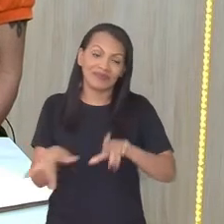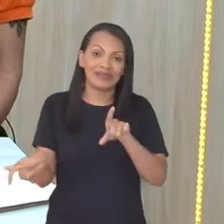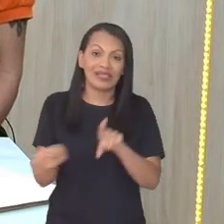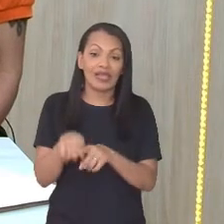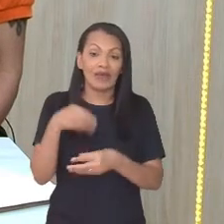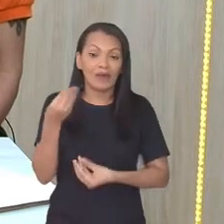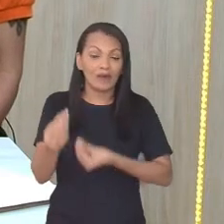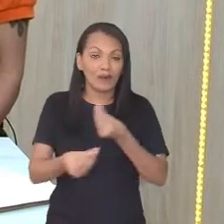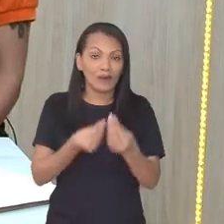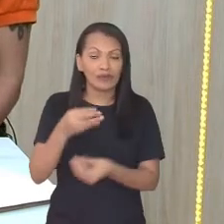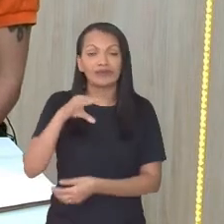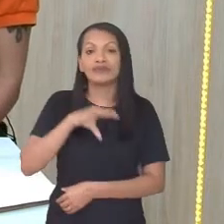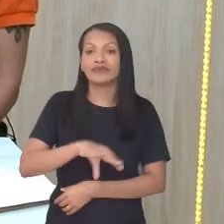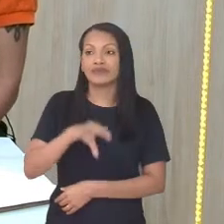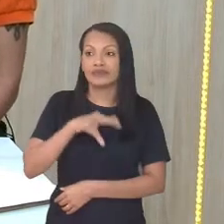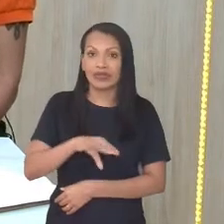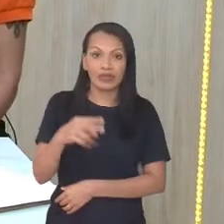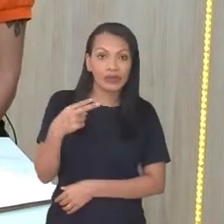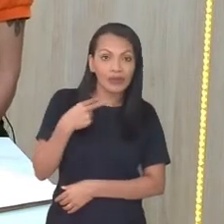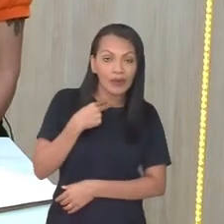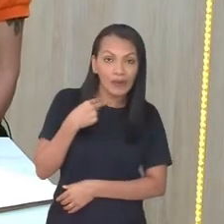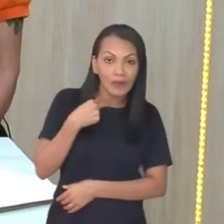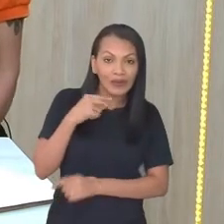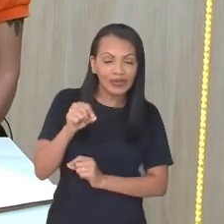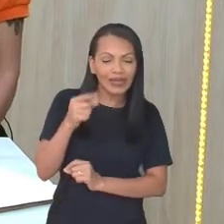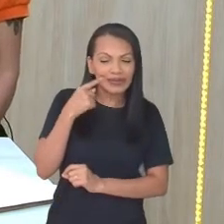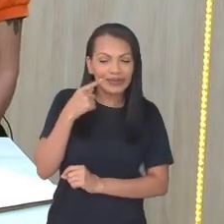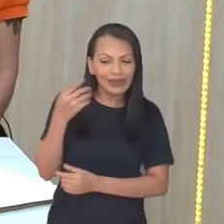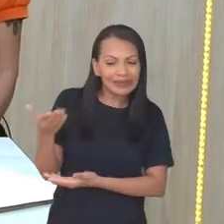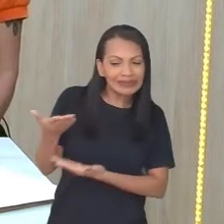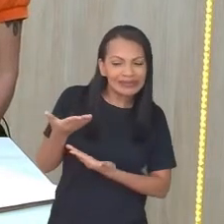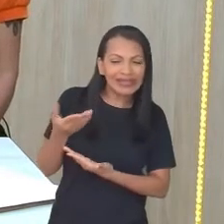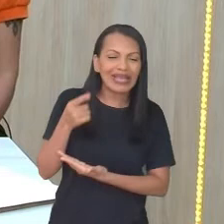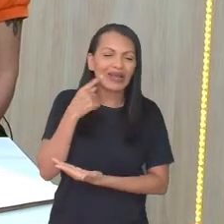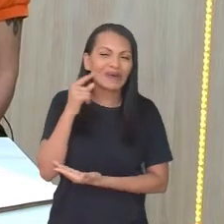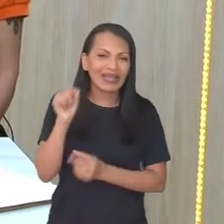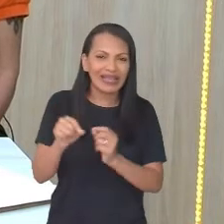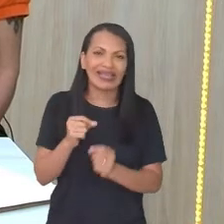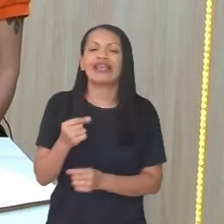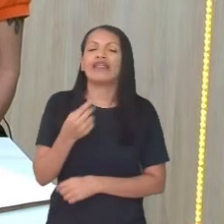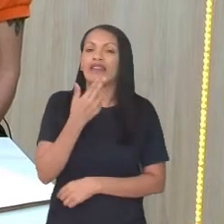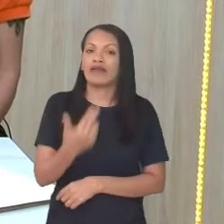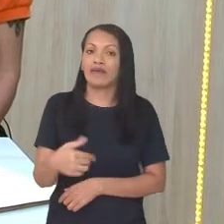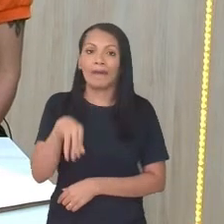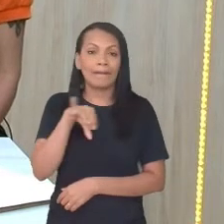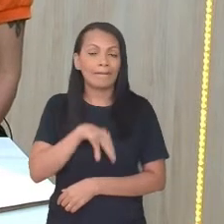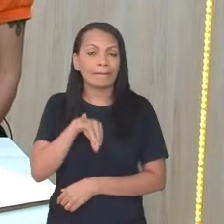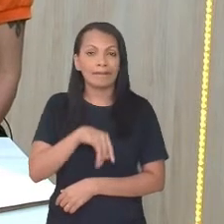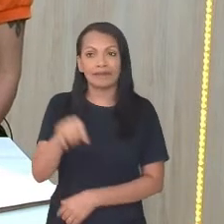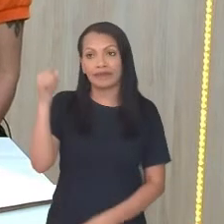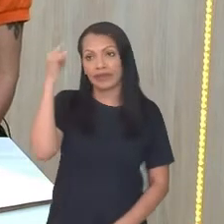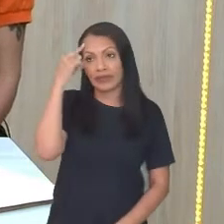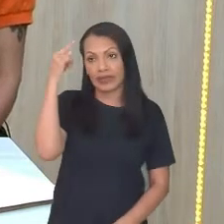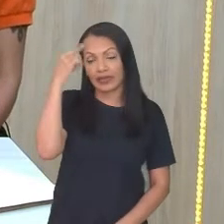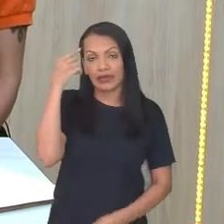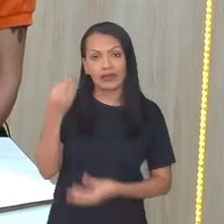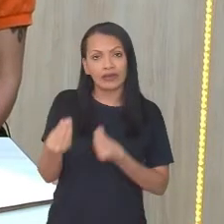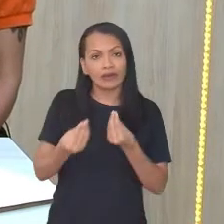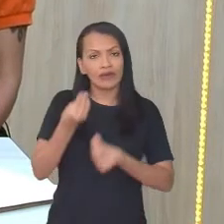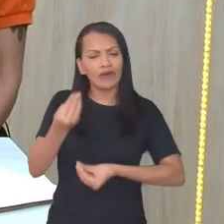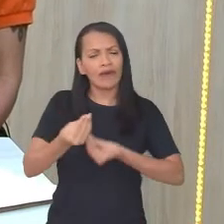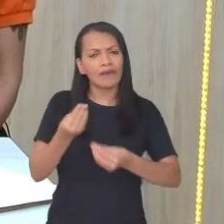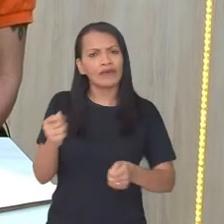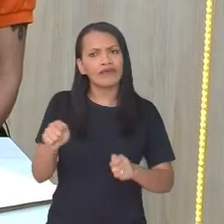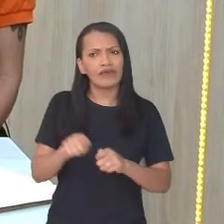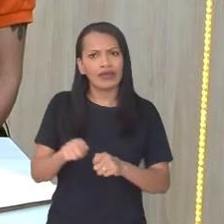a gente está em língua portuguesa, a gente não pode deixar de puxar a sardinha para o nosso lado, né, professora Patrícia? Então, a gente está pensando em como